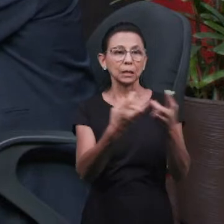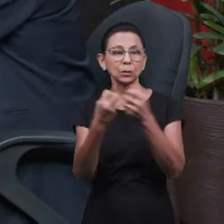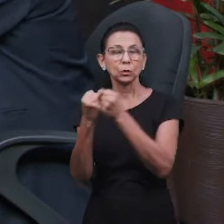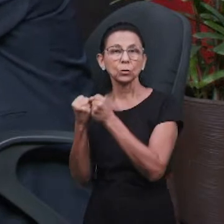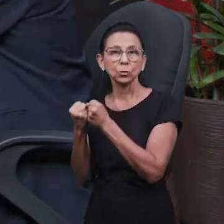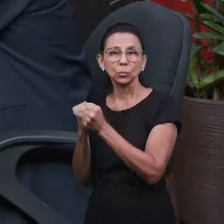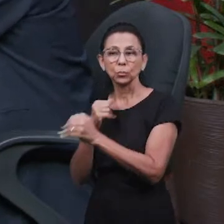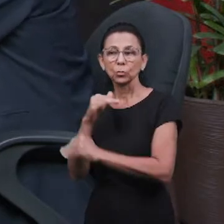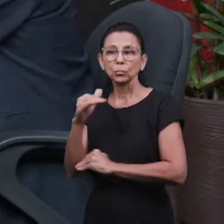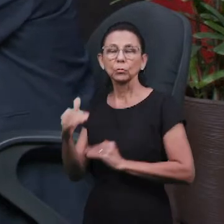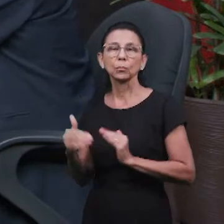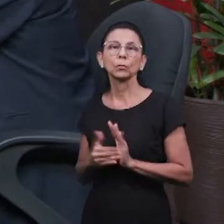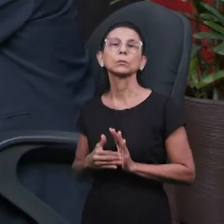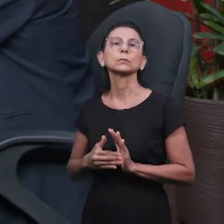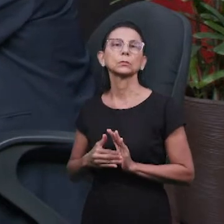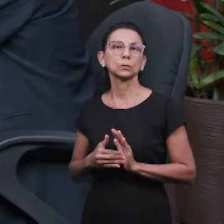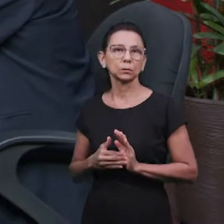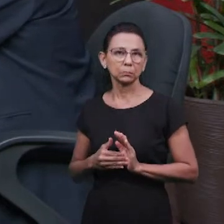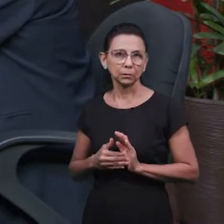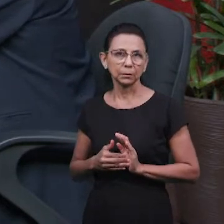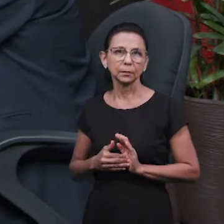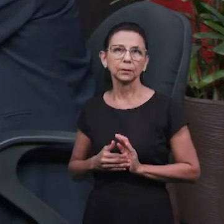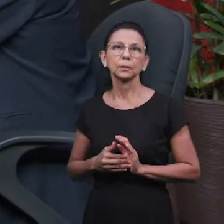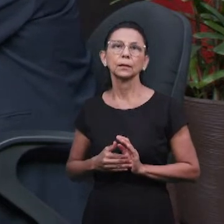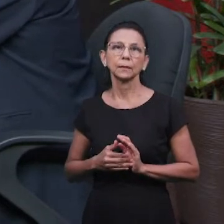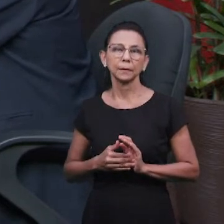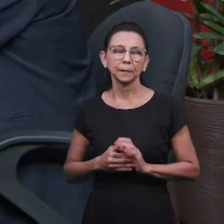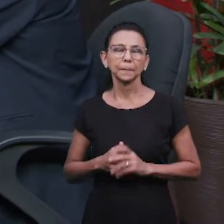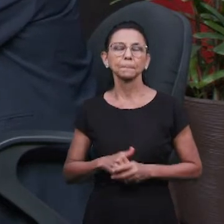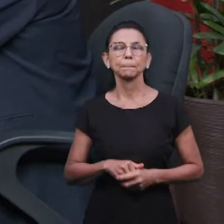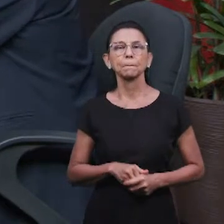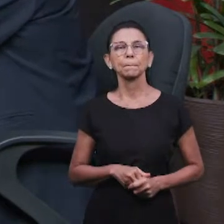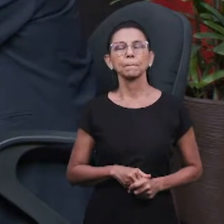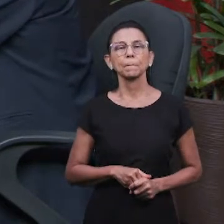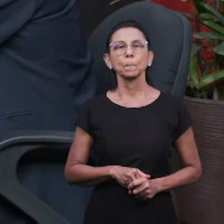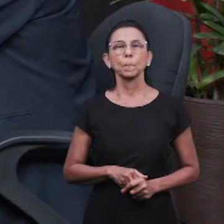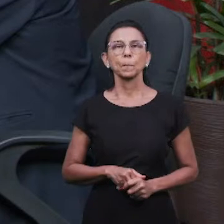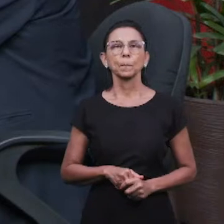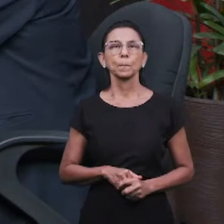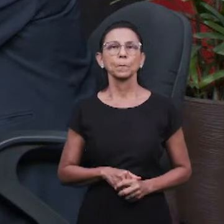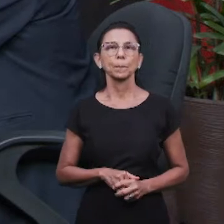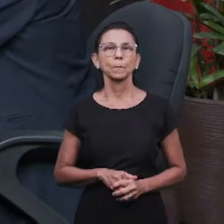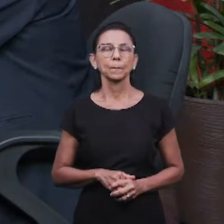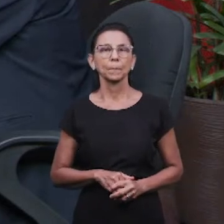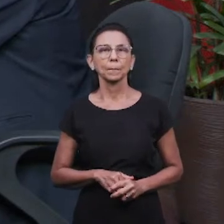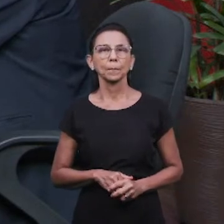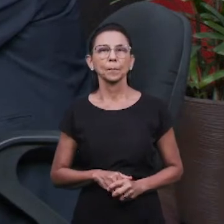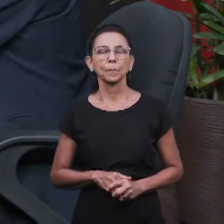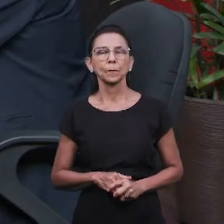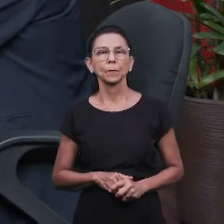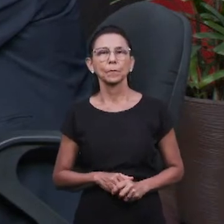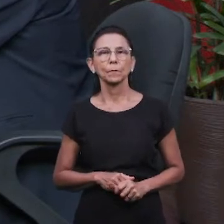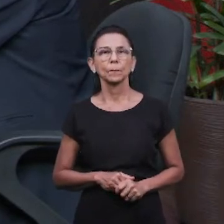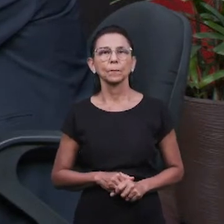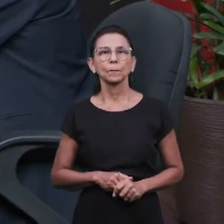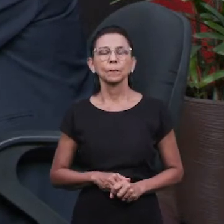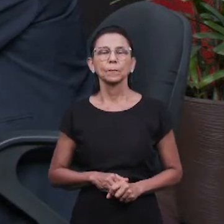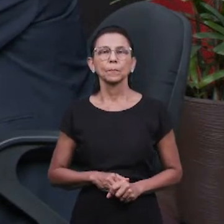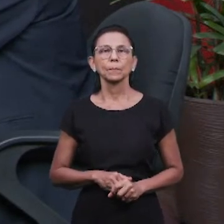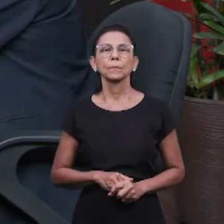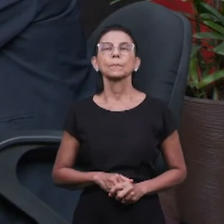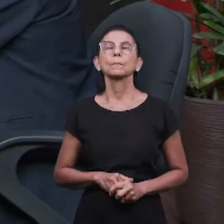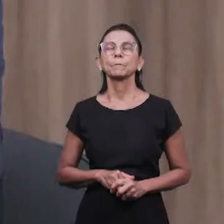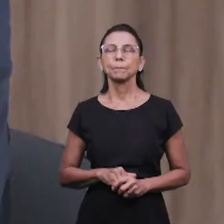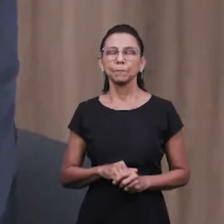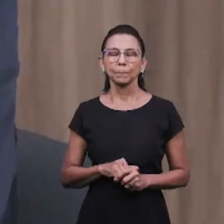e curou muitos. Glória a Jesus. Muitos não foram curados porque não tinham fé, né? Algum lugar não